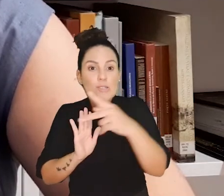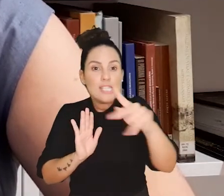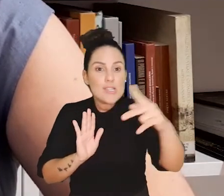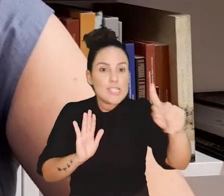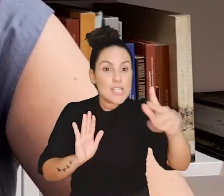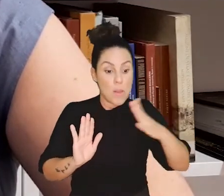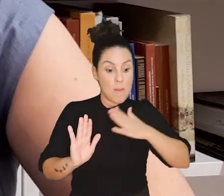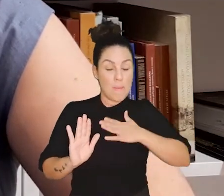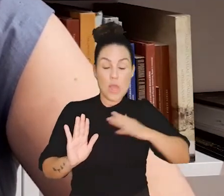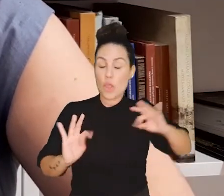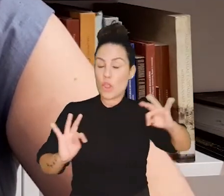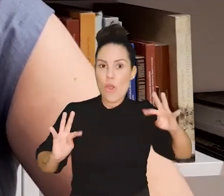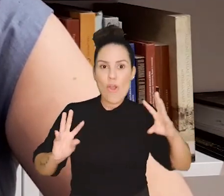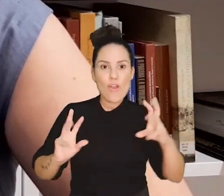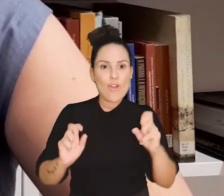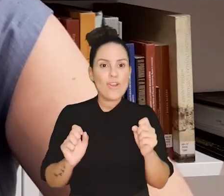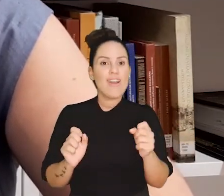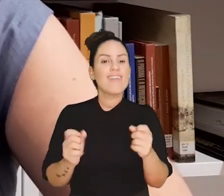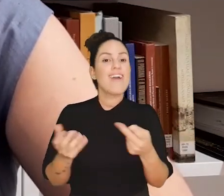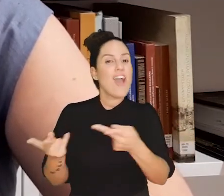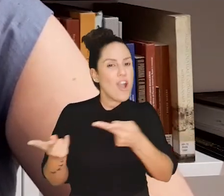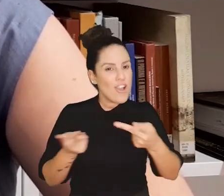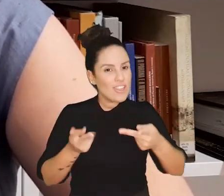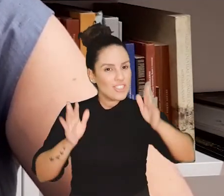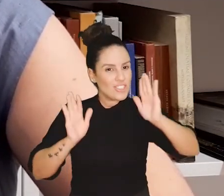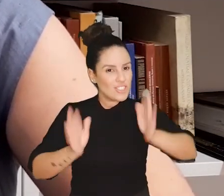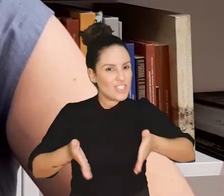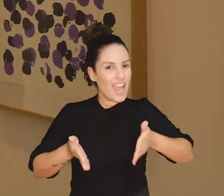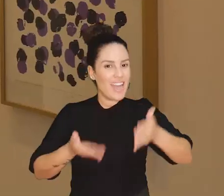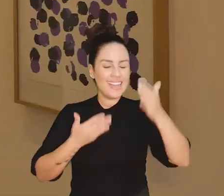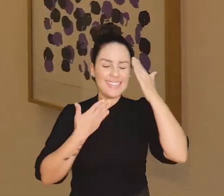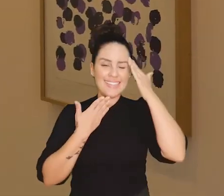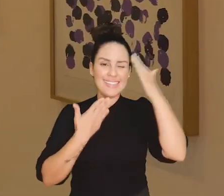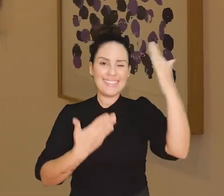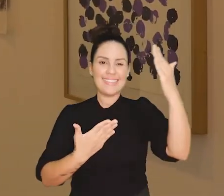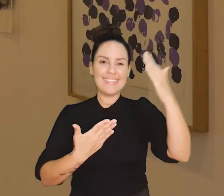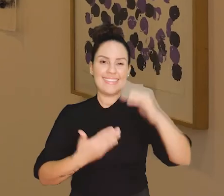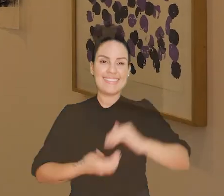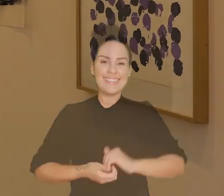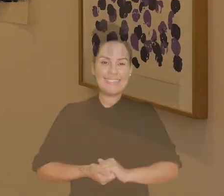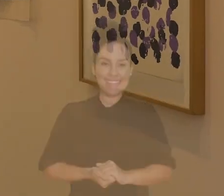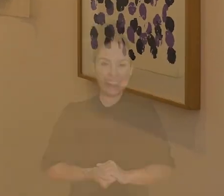que no momento de pandemia, ainda que virtualmente. Esse museu é de todos nós, estão todos convidados.